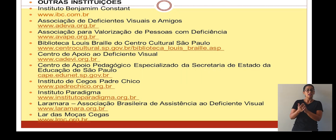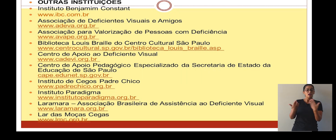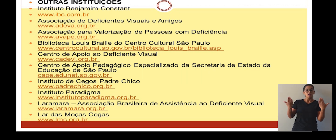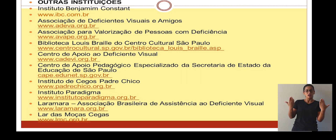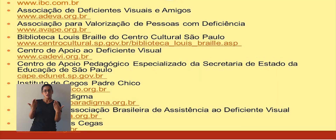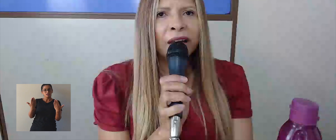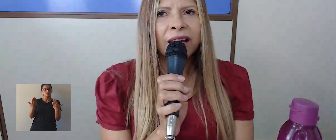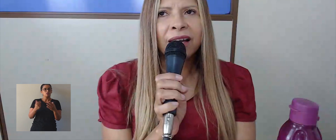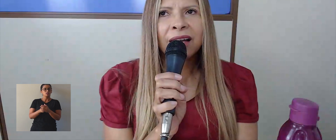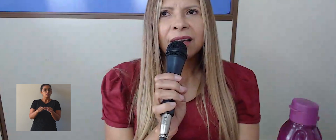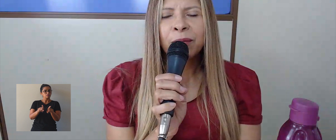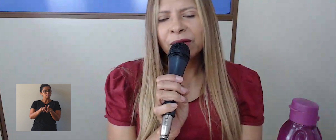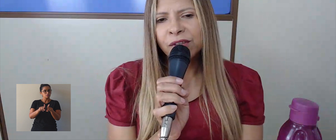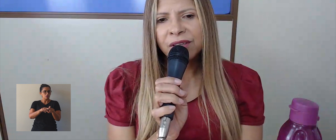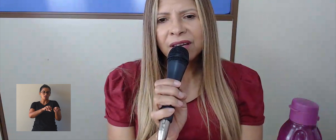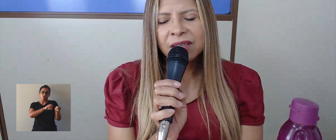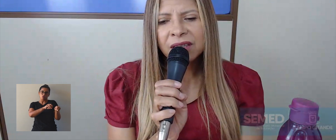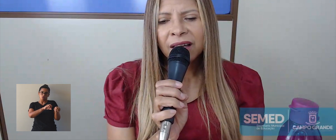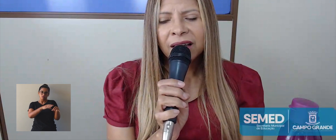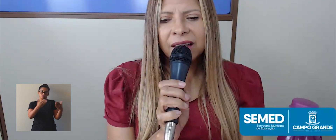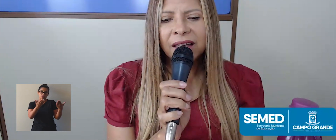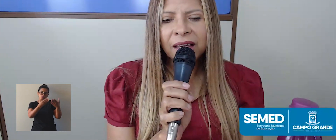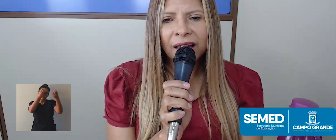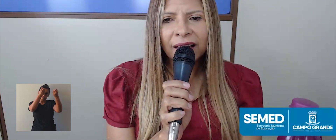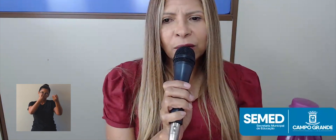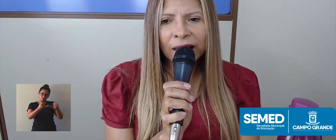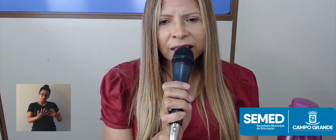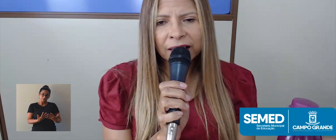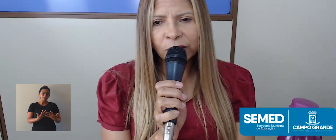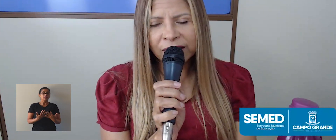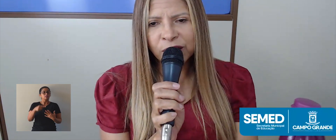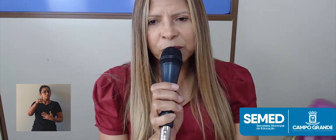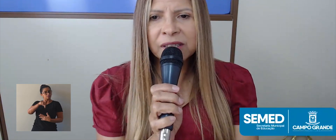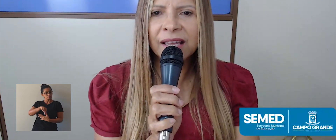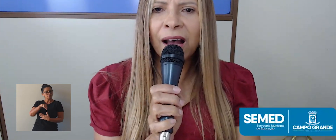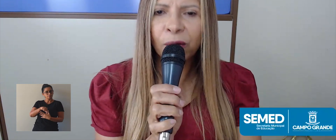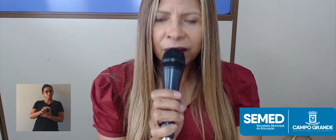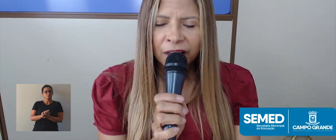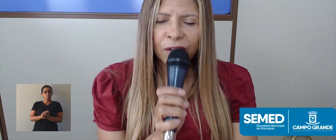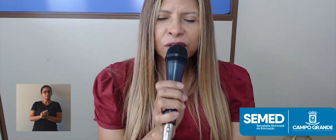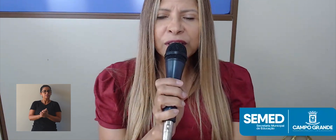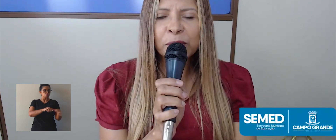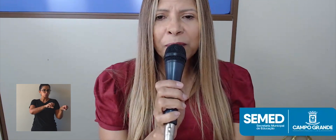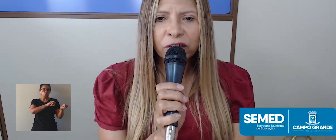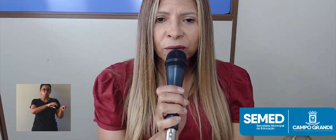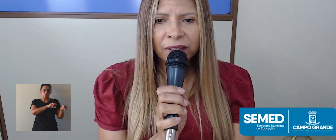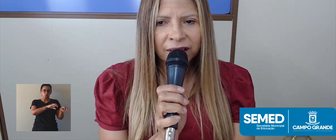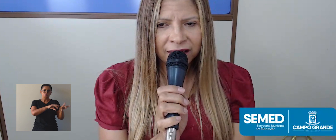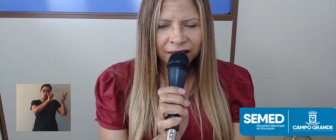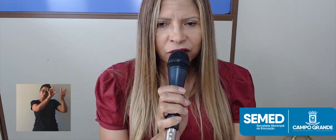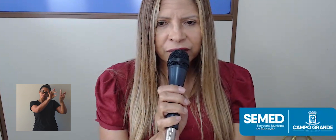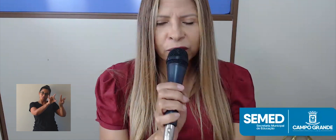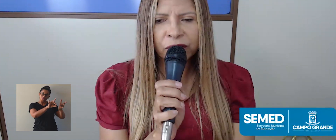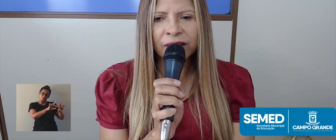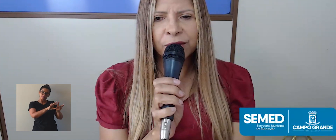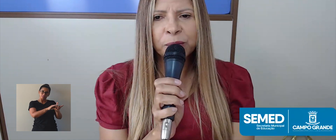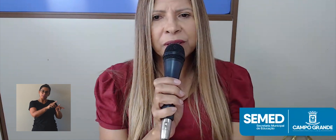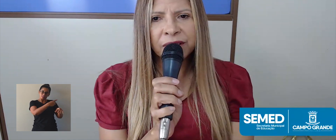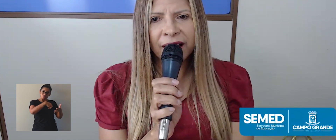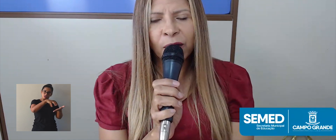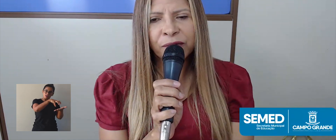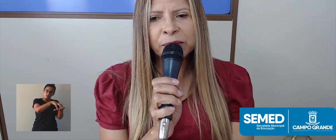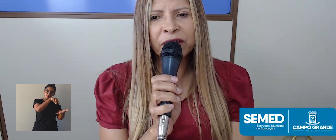falar um pouquinho para vocês que aqui na Educação Especial, nós fazemos parte do DE, Divisão de